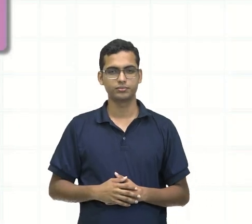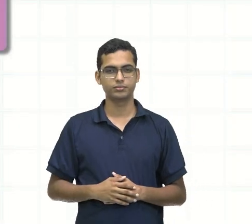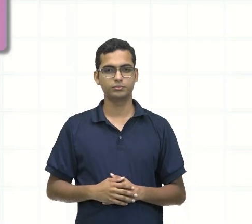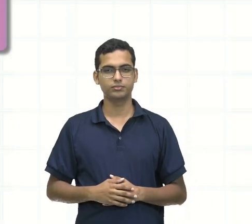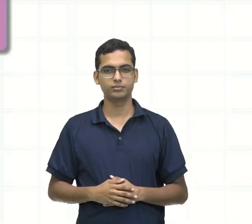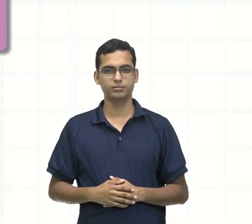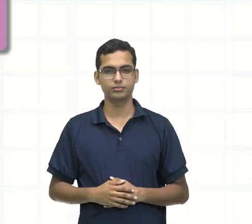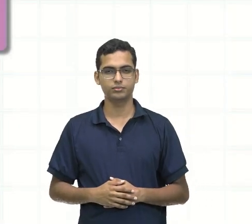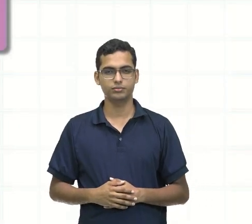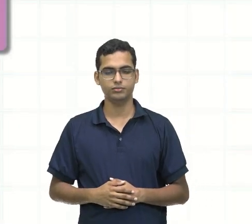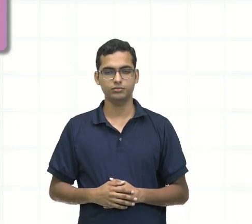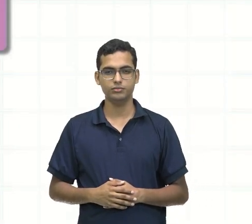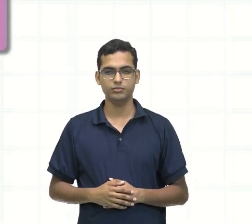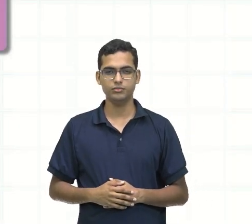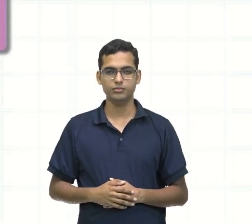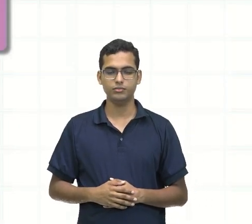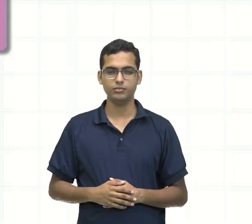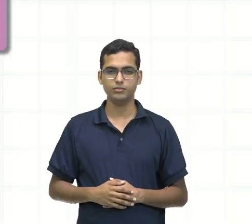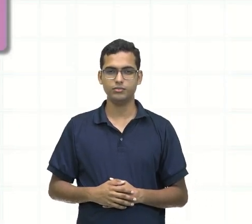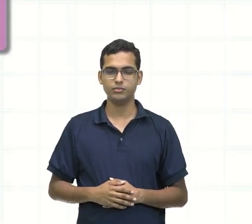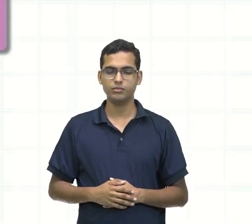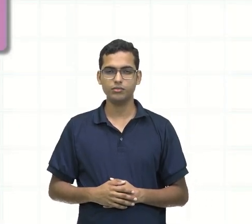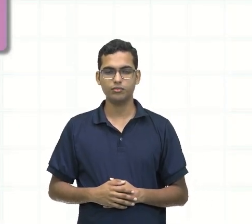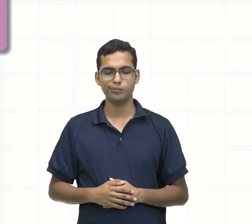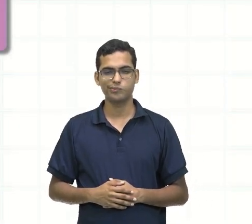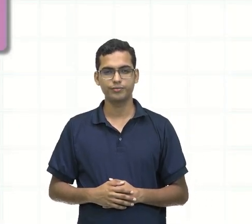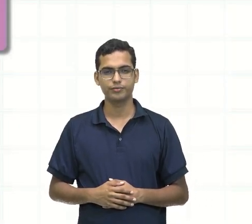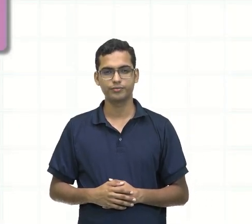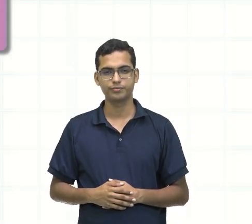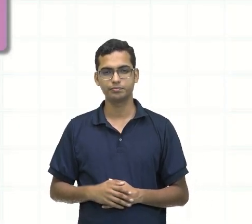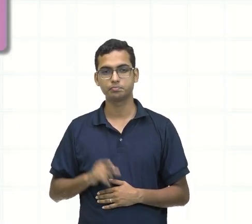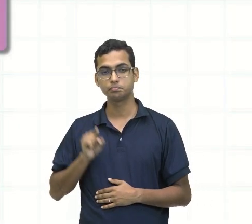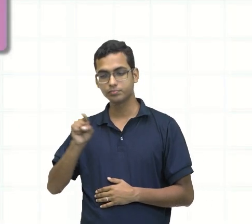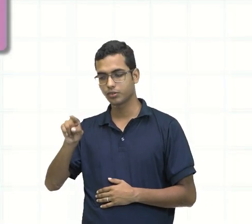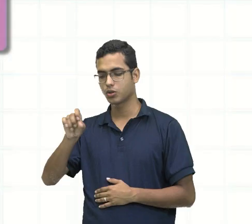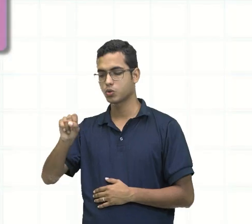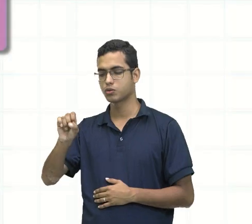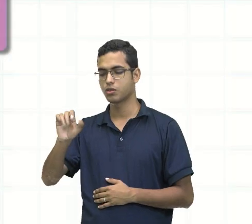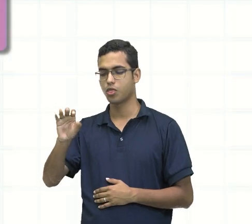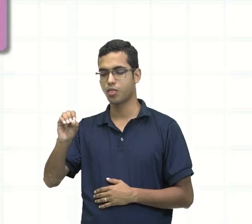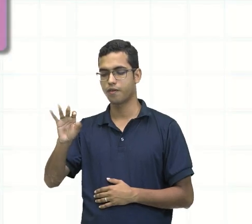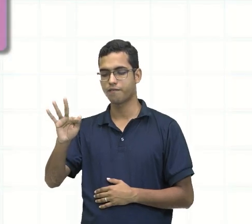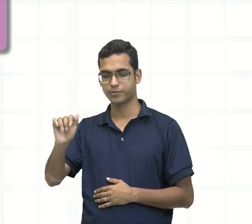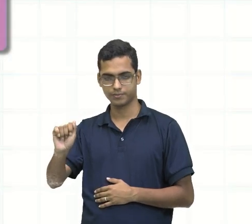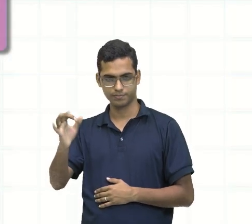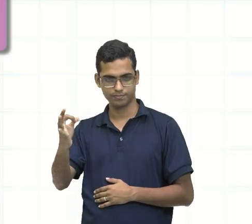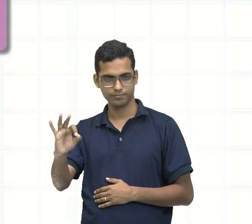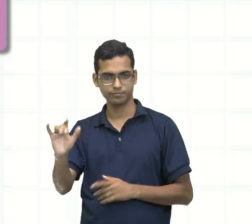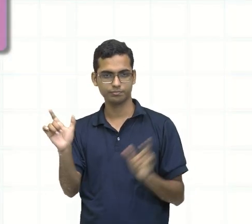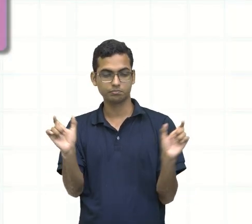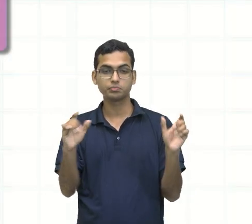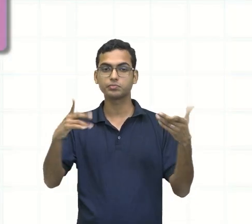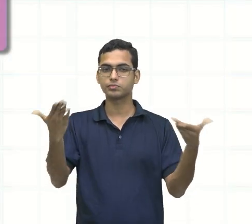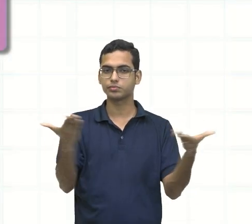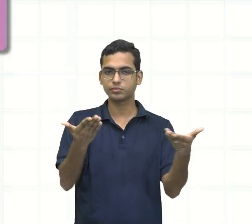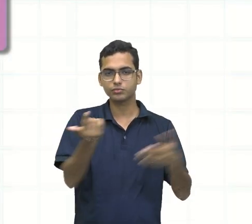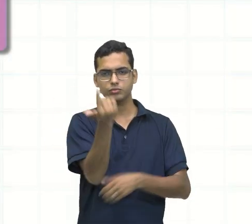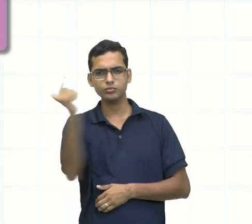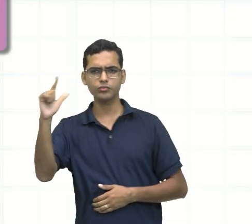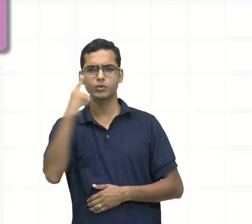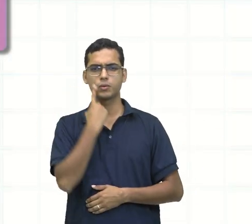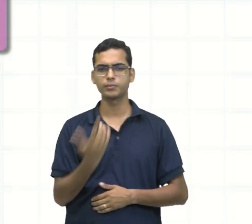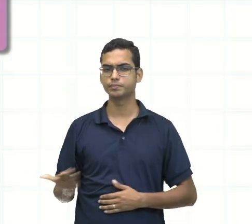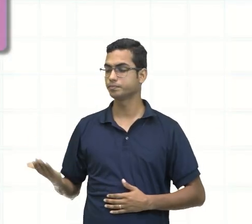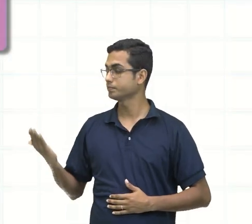Couch. Couch. Bem, outra palavra também que já muda,